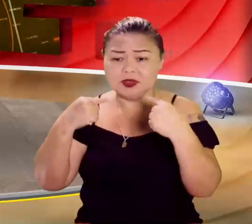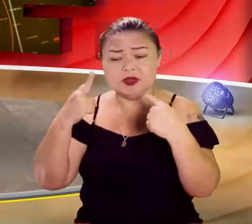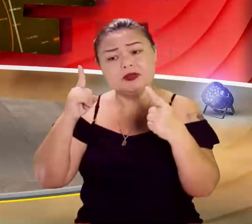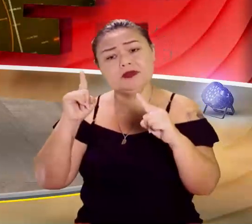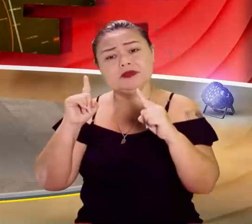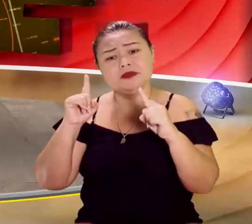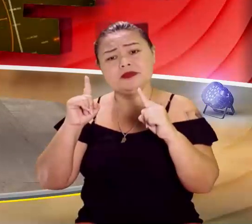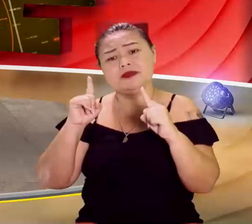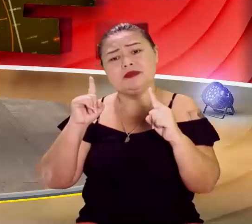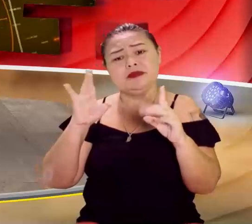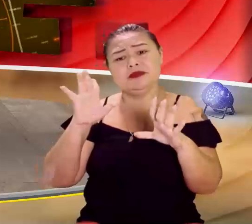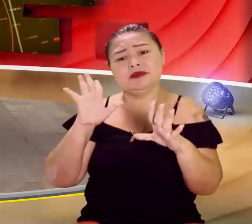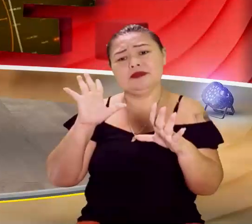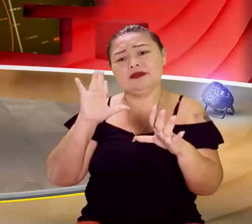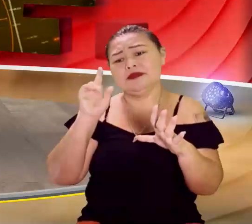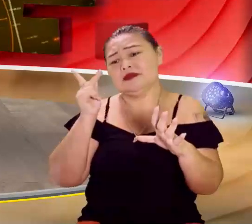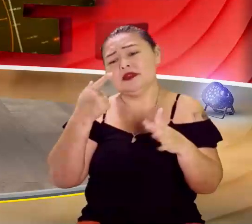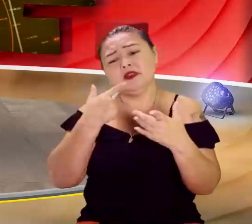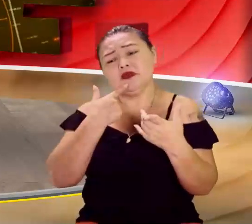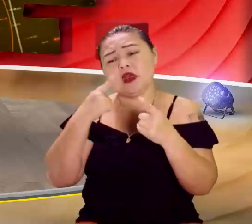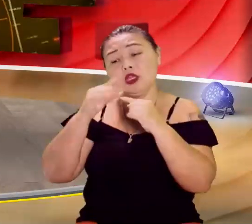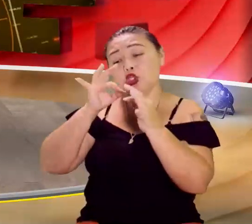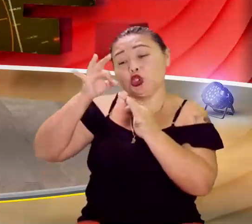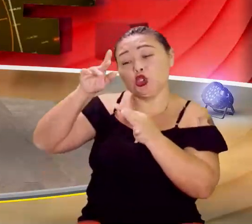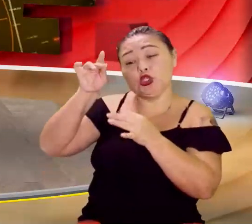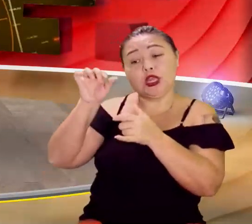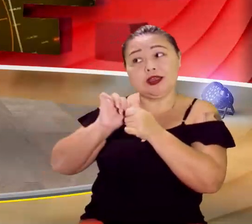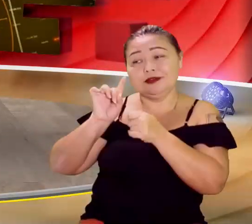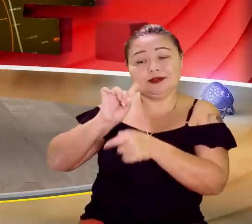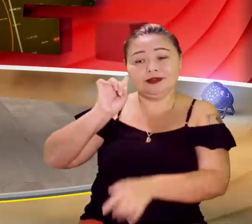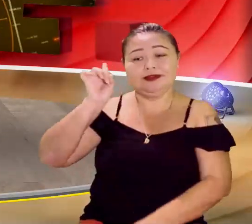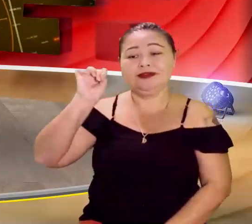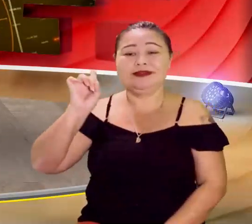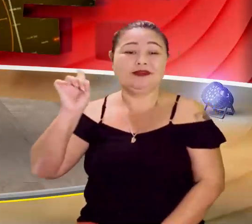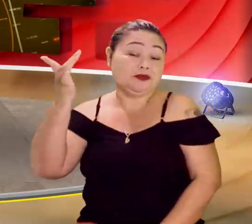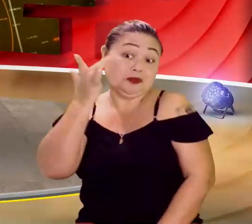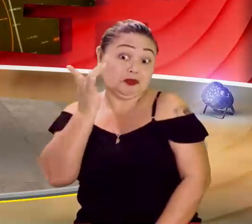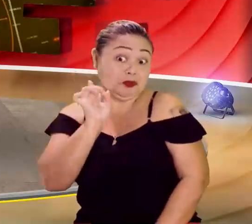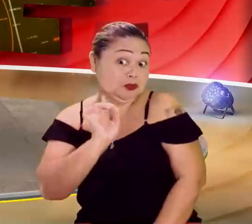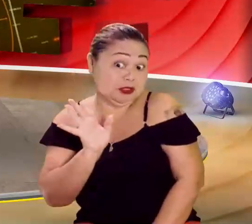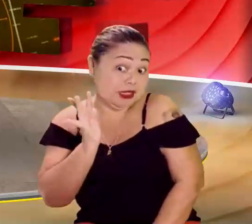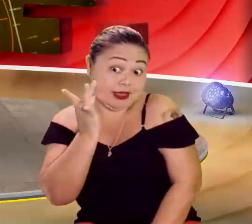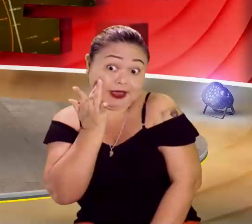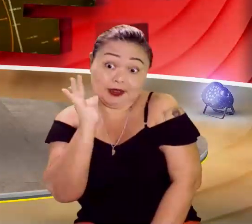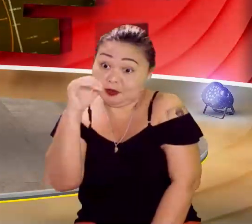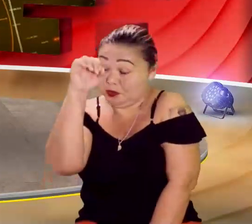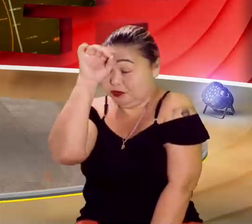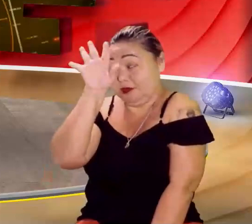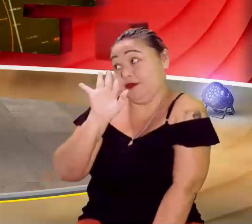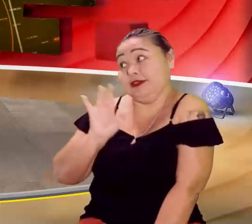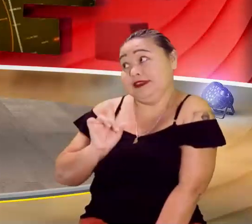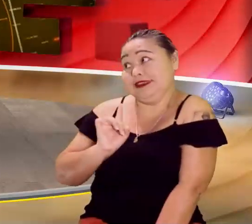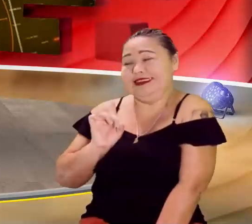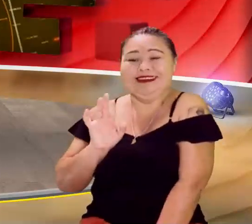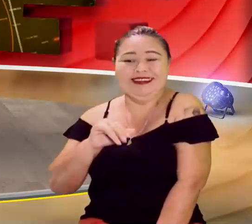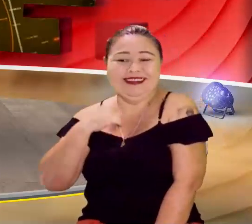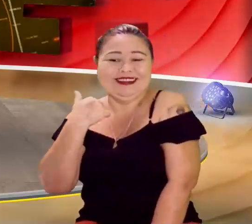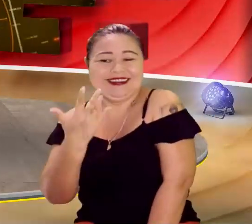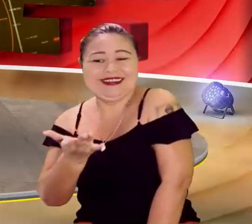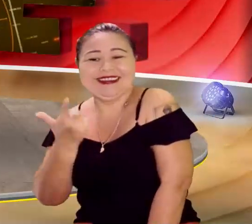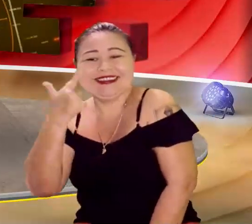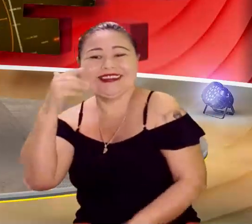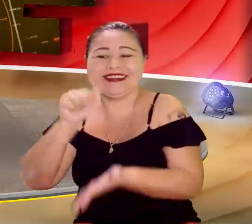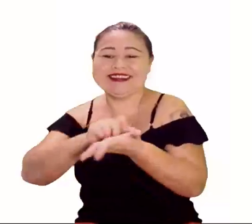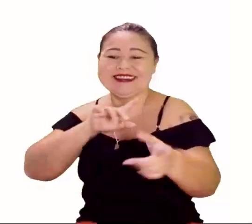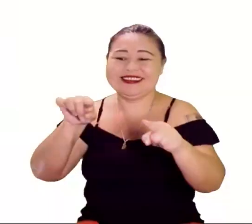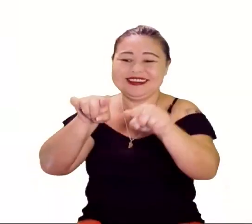difícil. Não, mas tá chiando só, você não tá... Só chiando, não sei essa parte aí. Não. Vamos lá então,